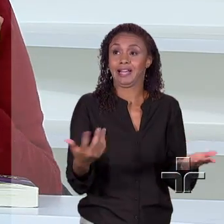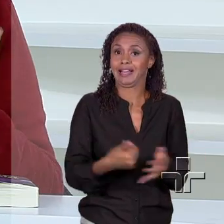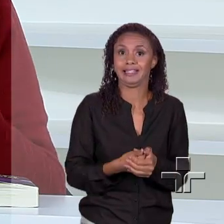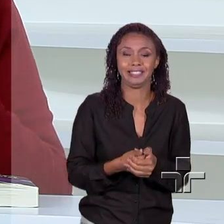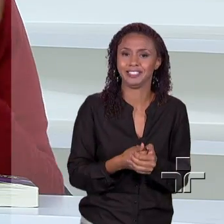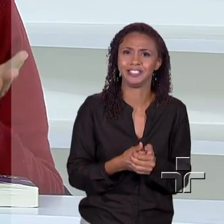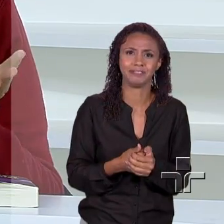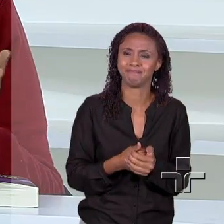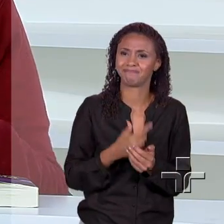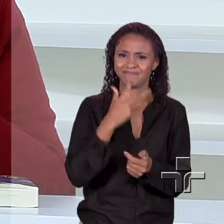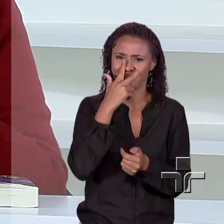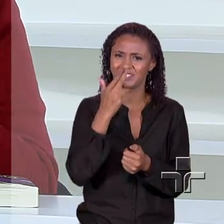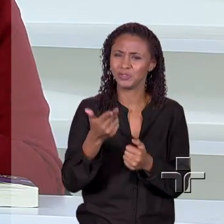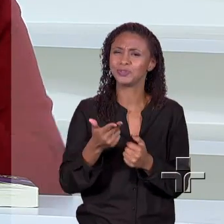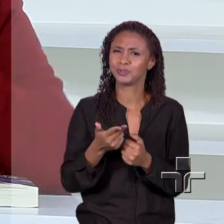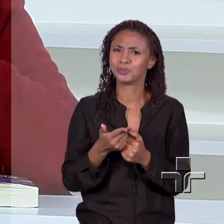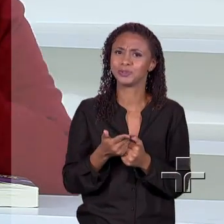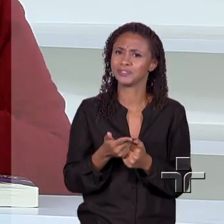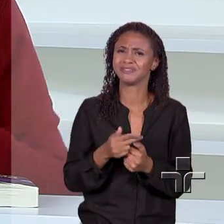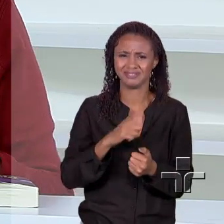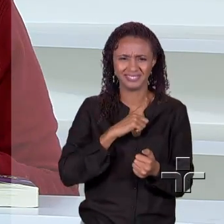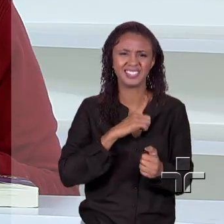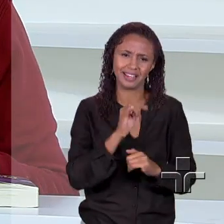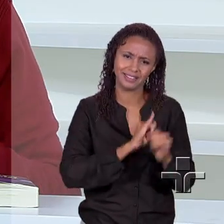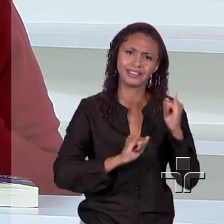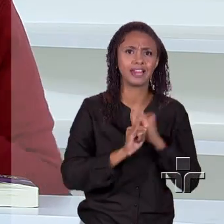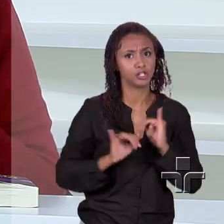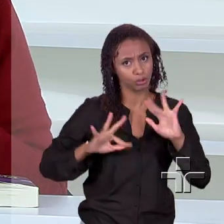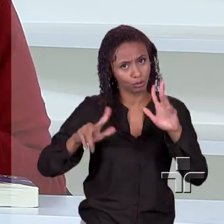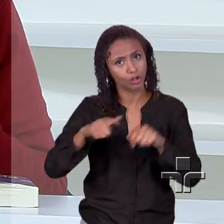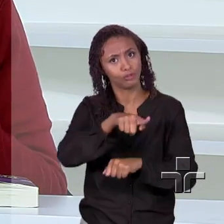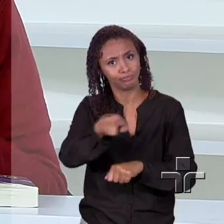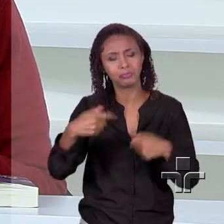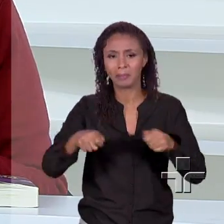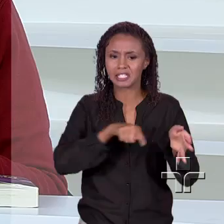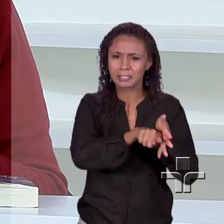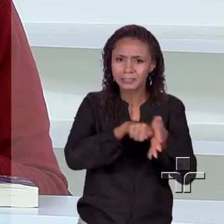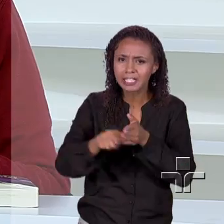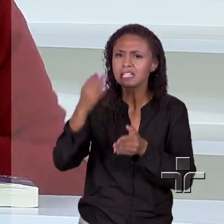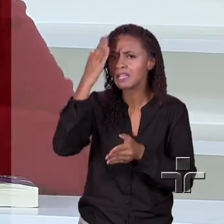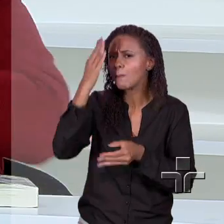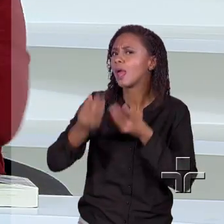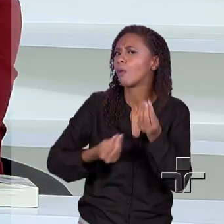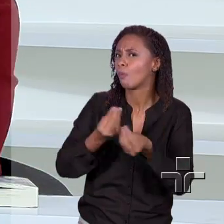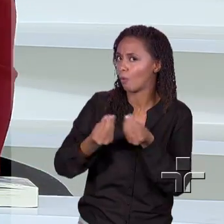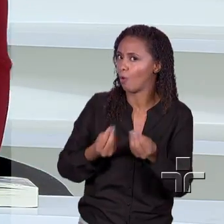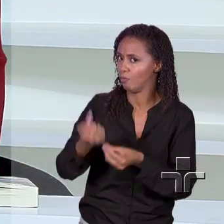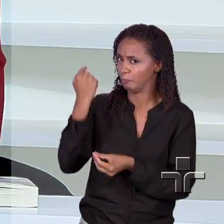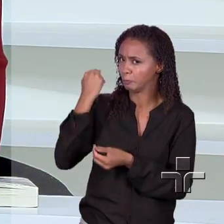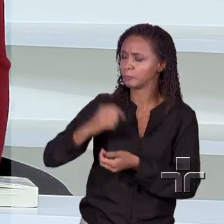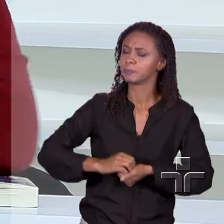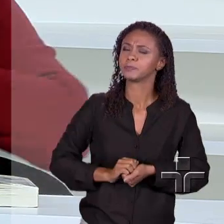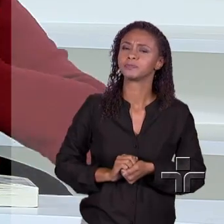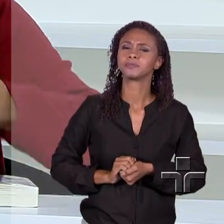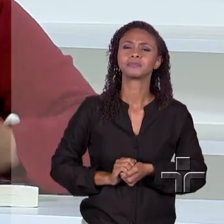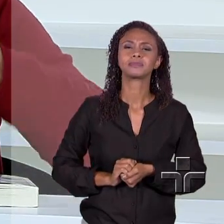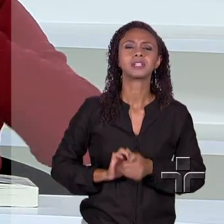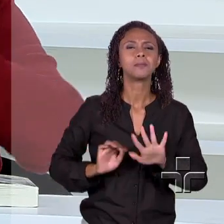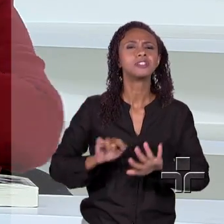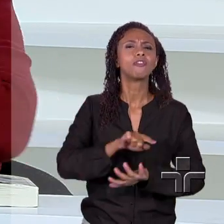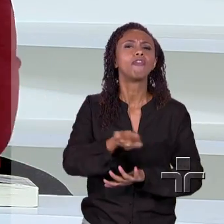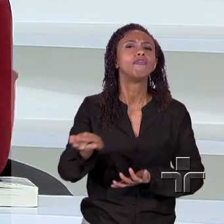acho que está online, todo mundo deveria buscar e entender o que era, né? Como você acha que